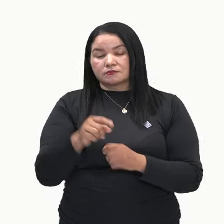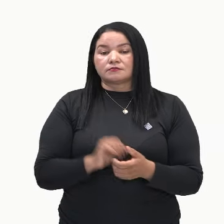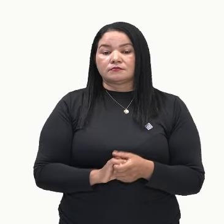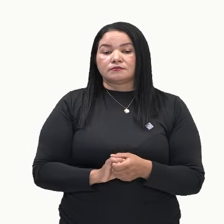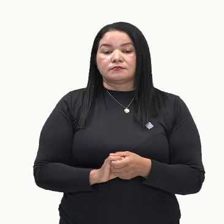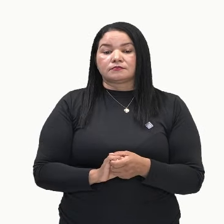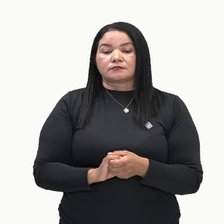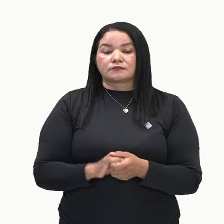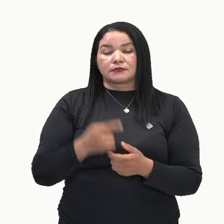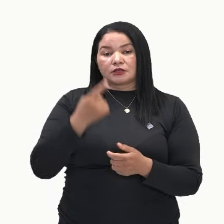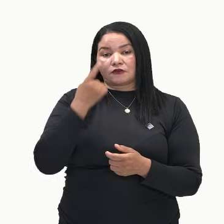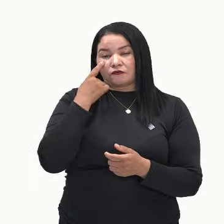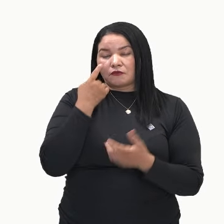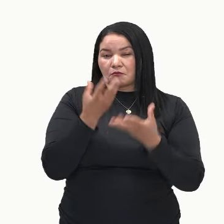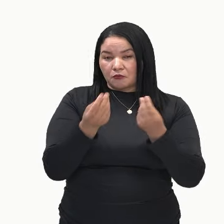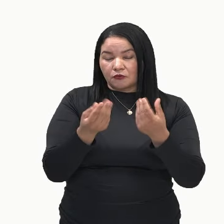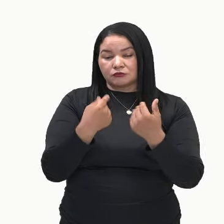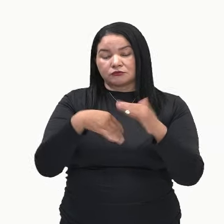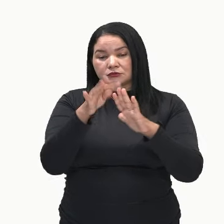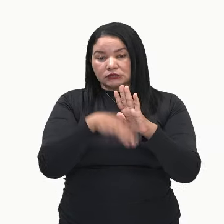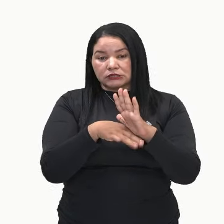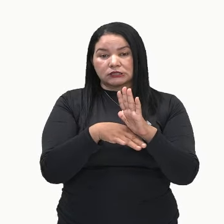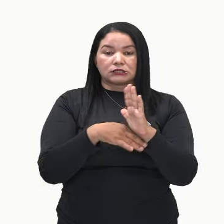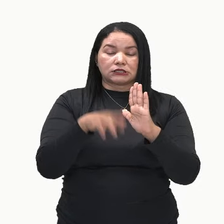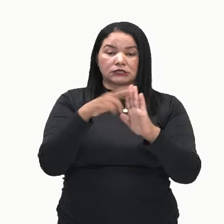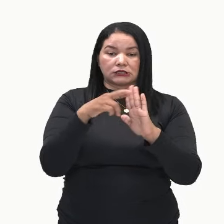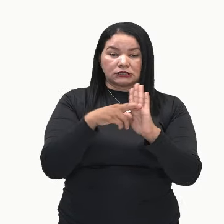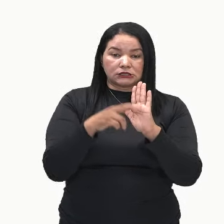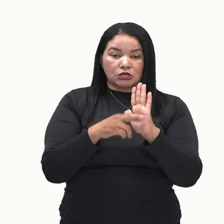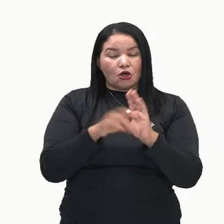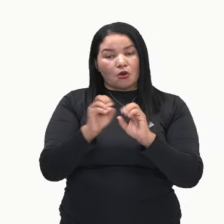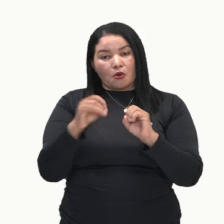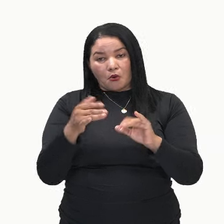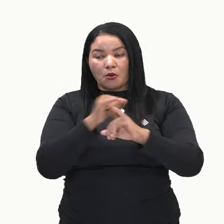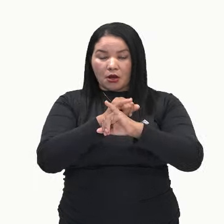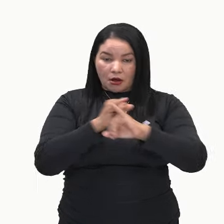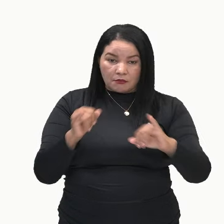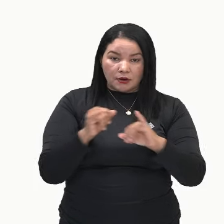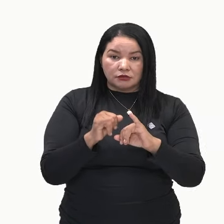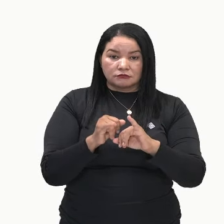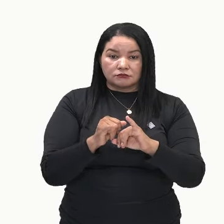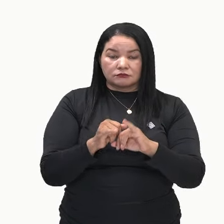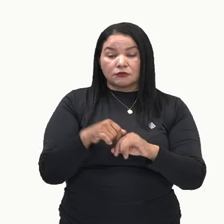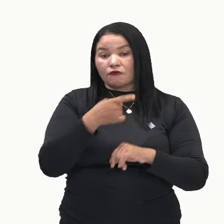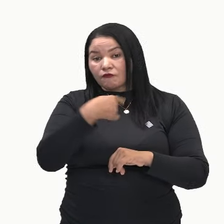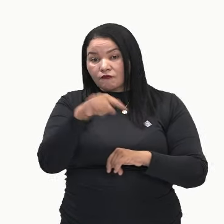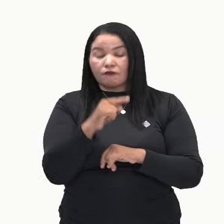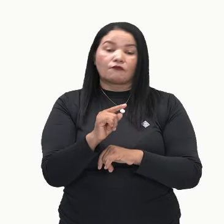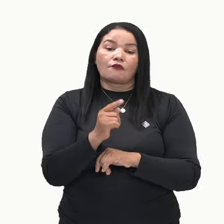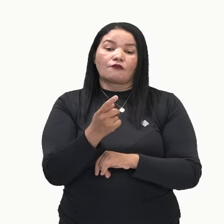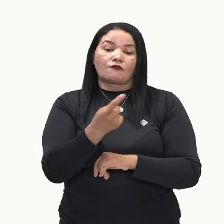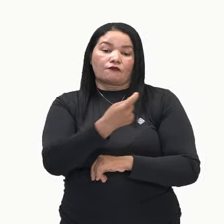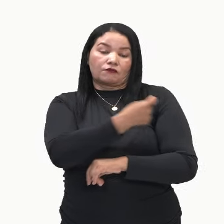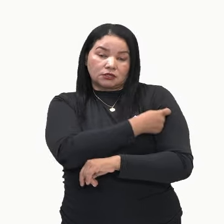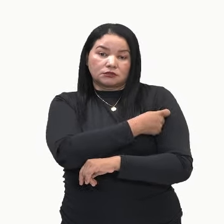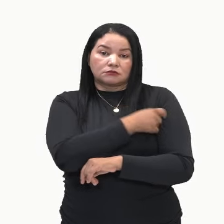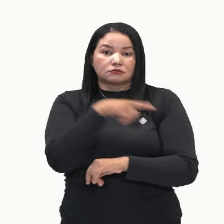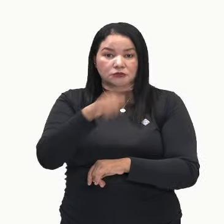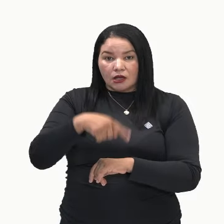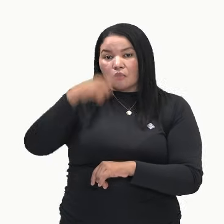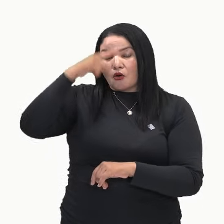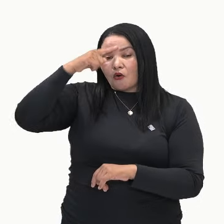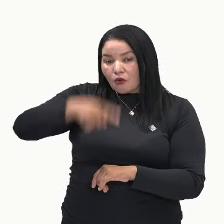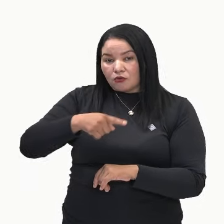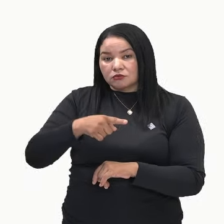A gente vê muito em textos, por exemplo, de receita ou campanhas, vacine o seu filho, como se fosse uma ordem, né? Ou